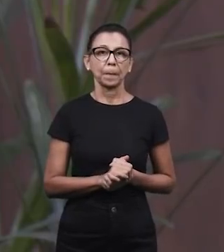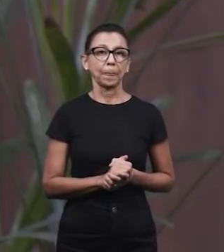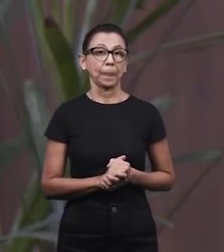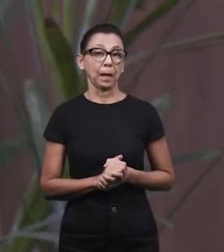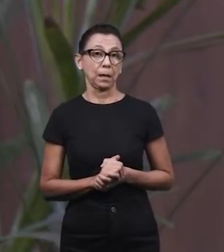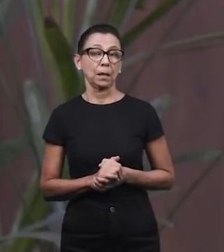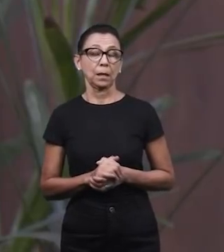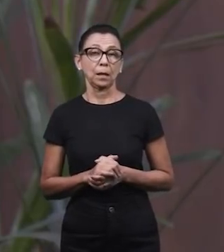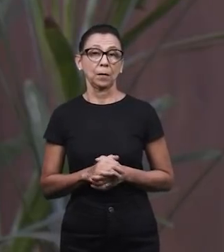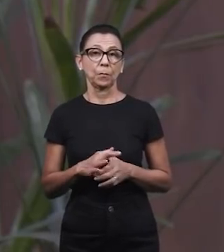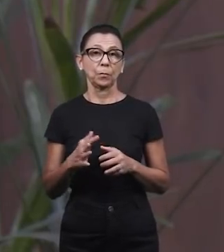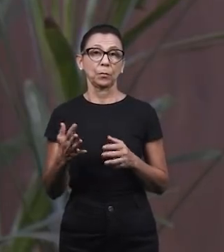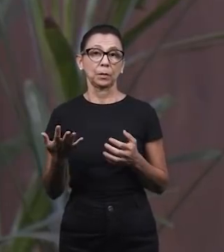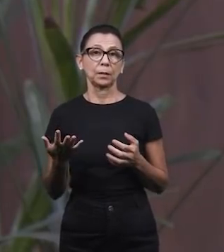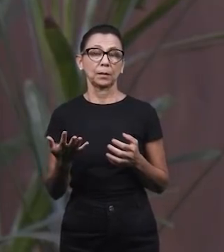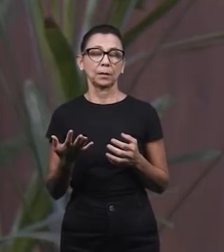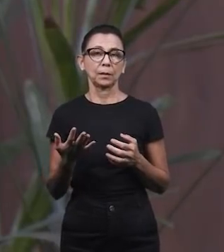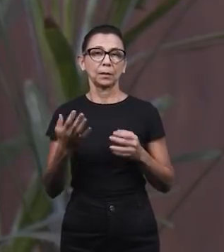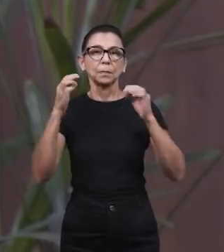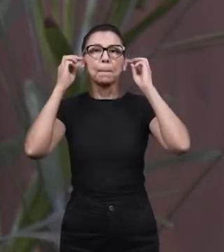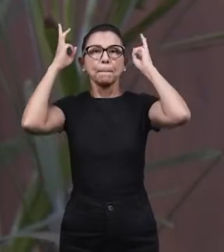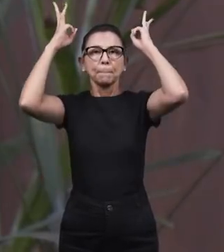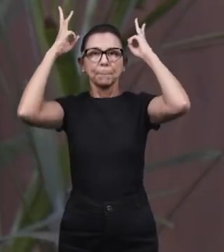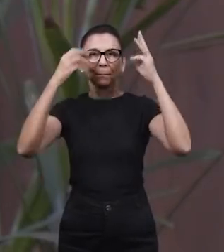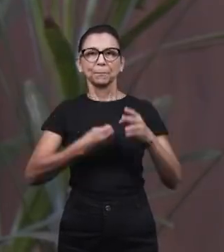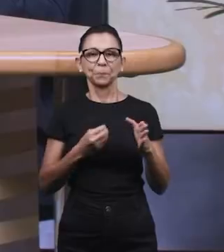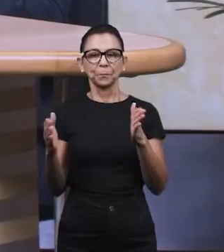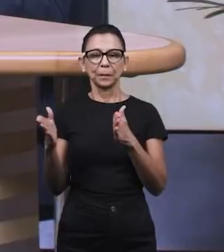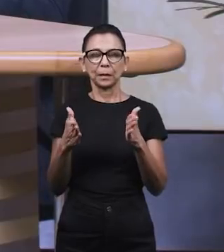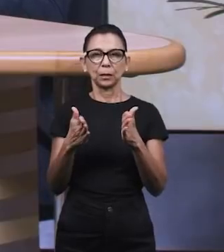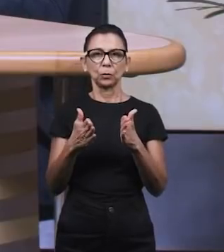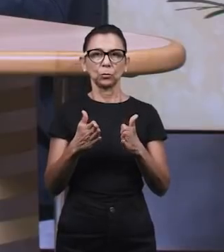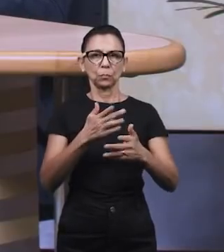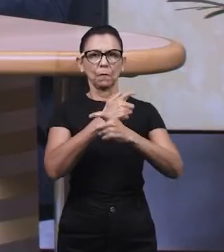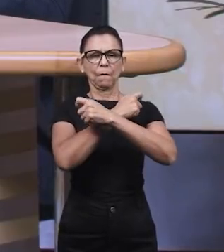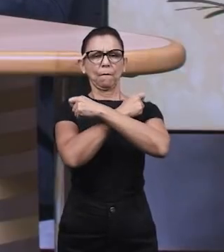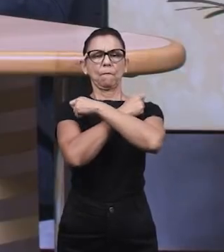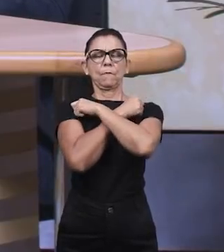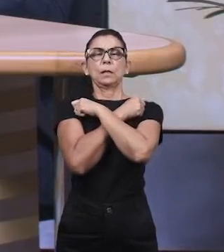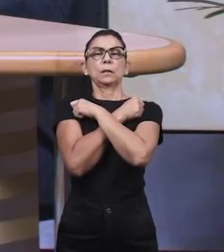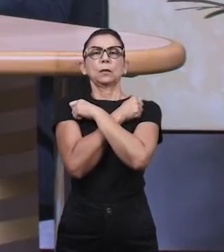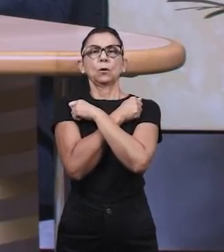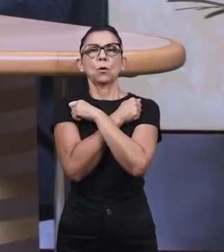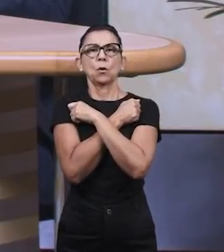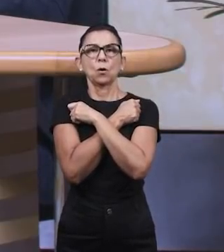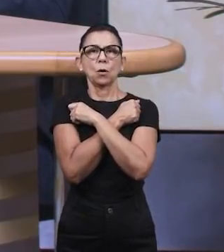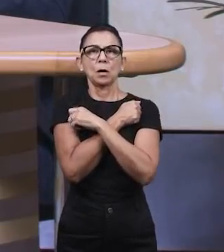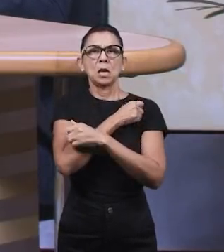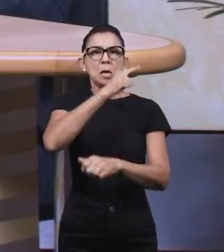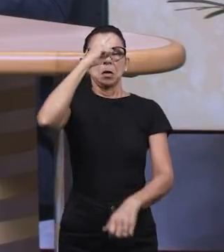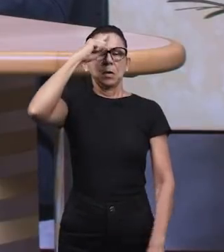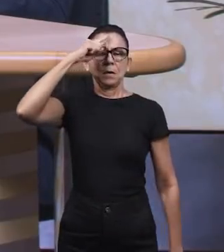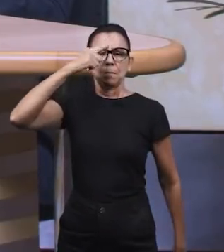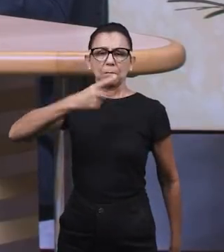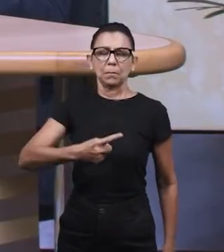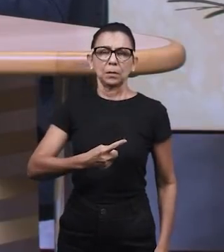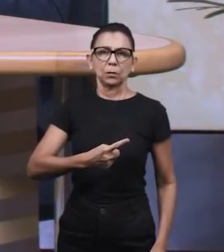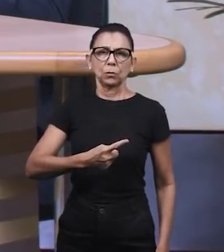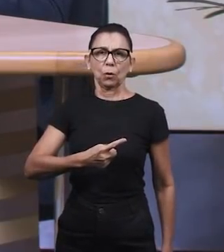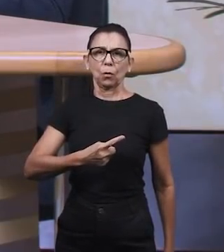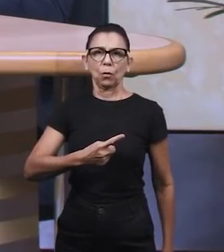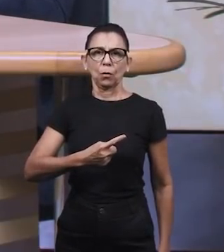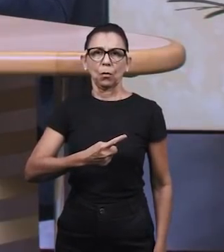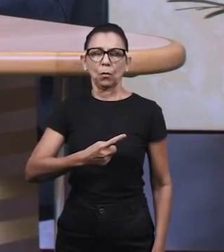quase, juízo de Faraó, né? Juízo semelhante, né? Havia uma ordem. Havia uma ordem para que as crianças que nascessem, se